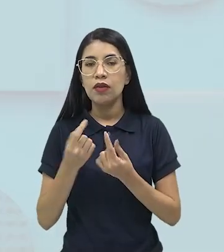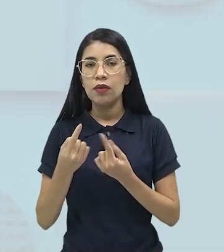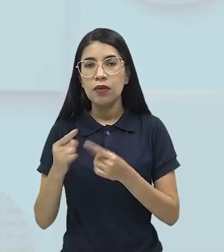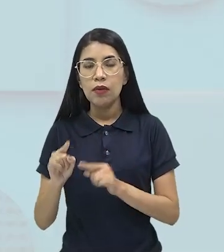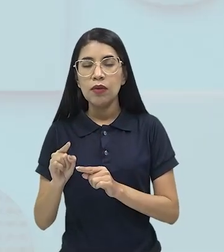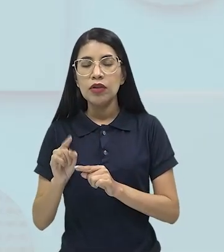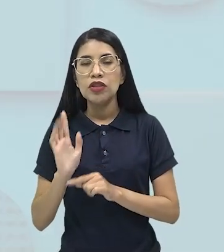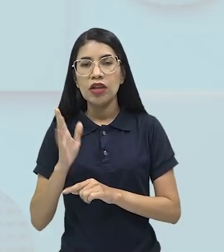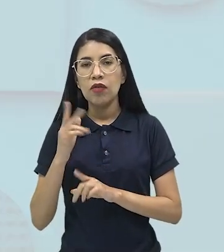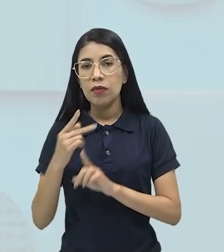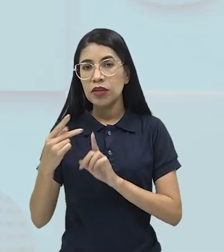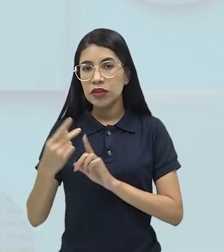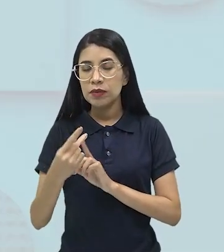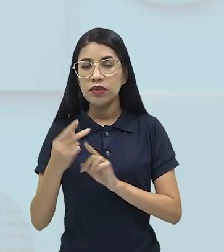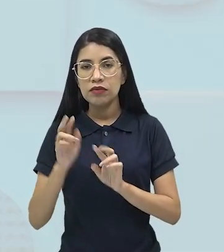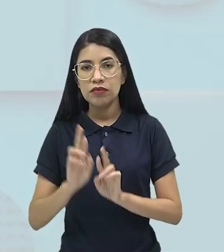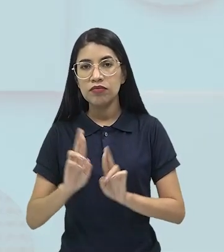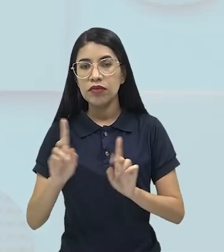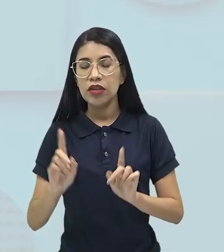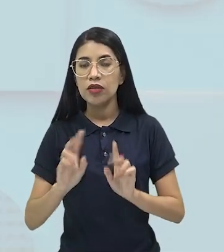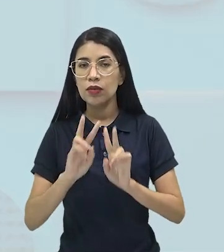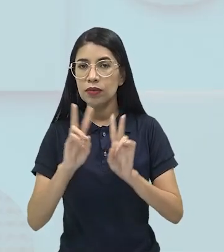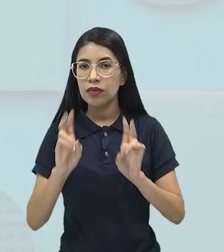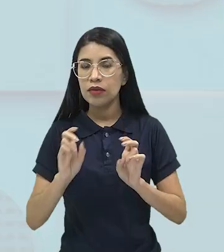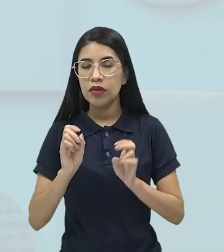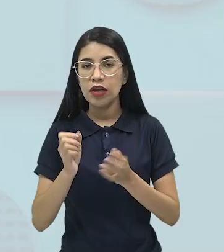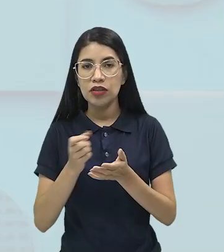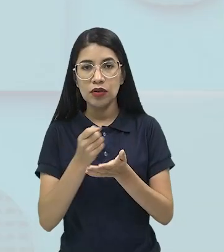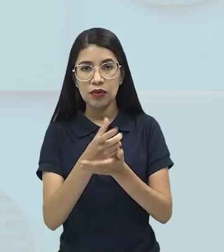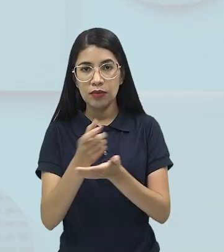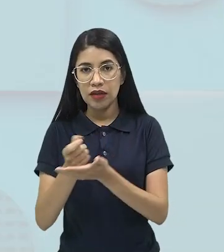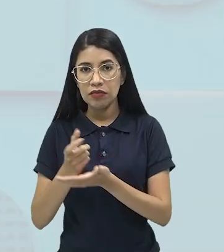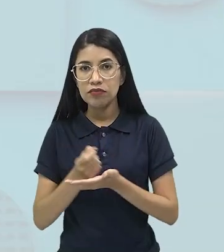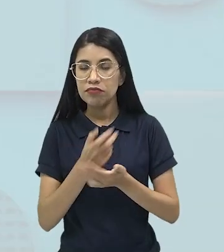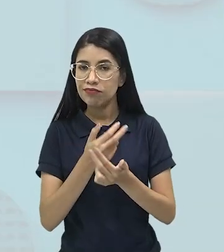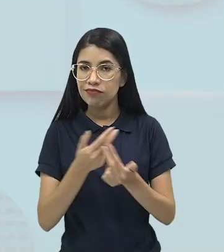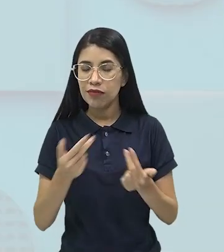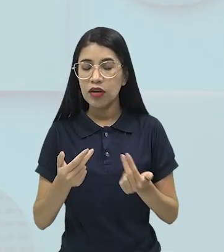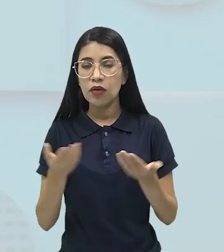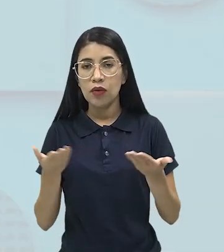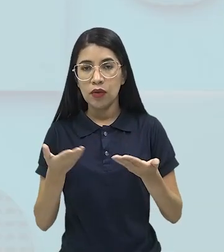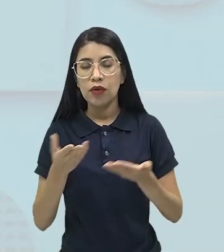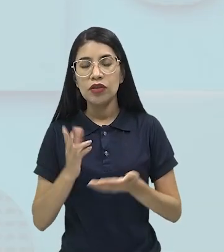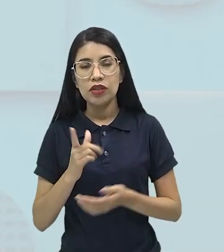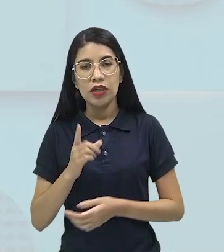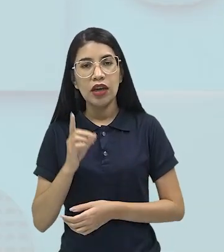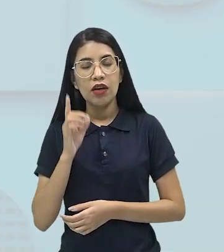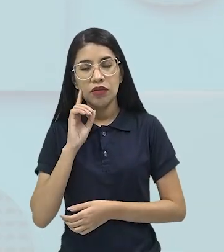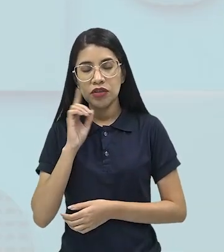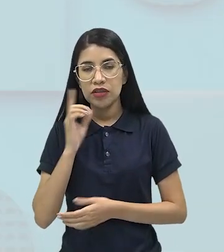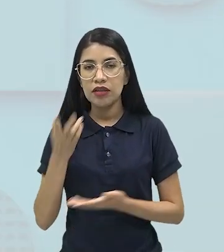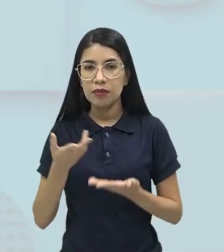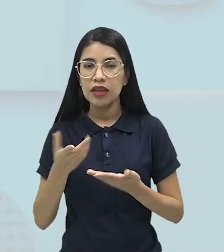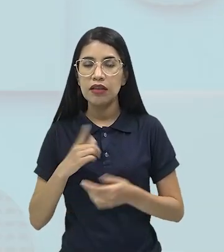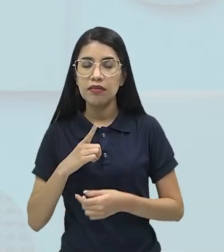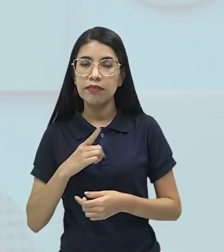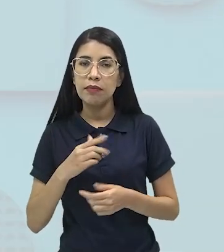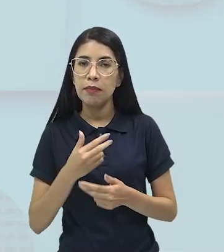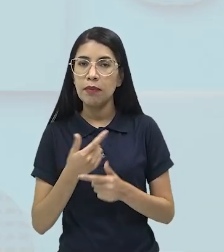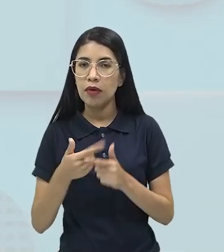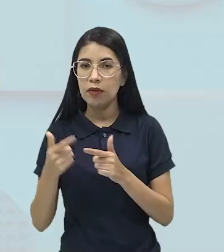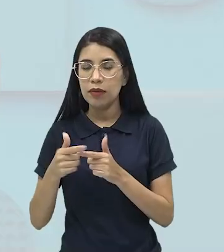olhar, essa percepção a respeito do consumismo. É coisa que hoje afeta muitas pessoas.